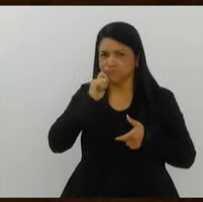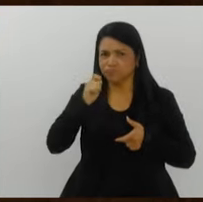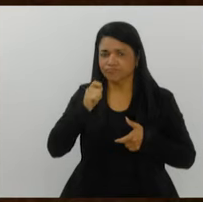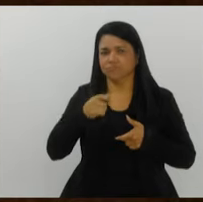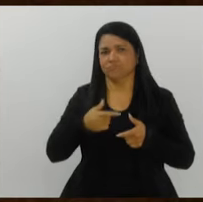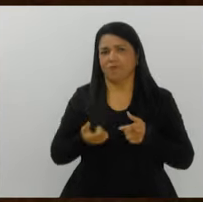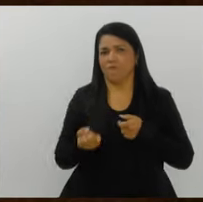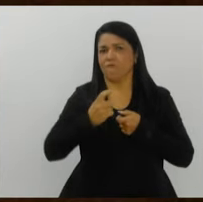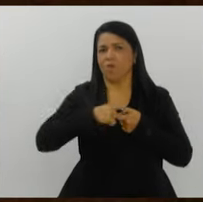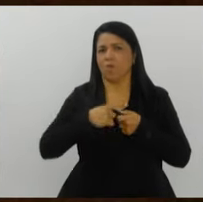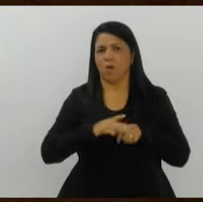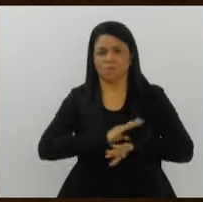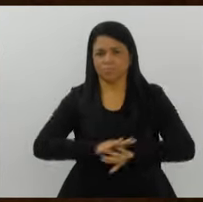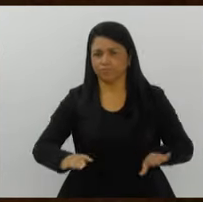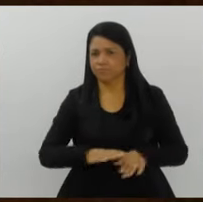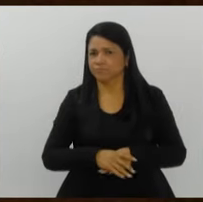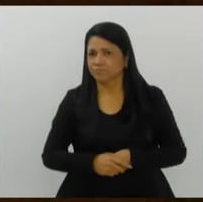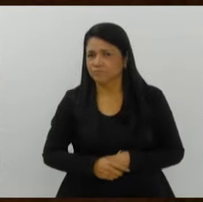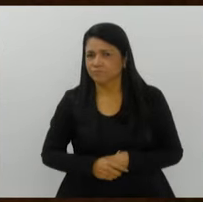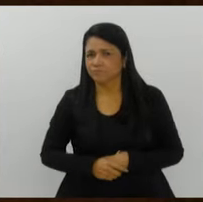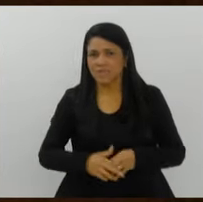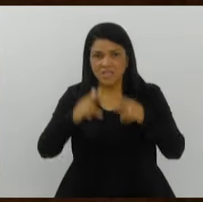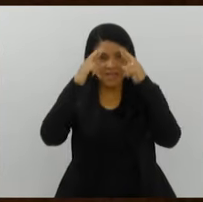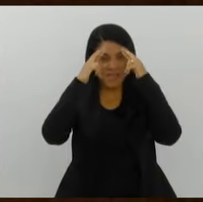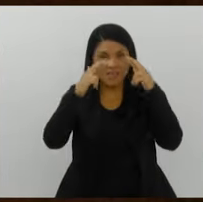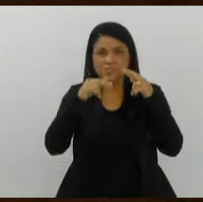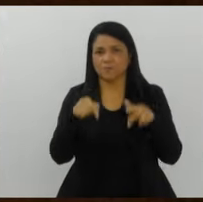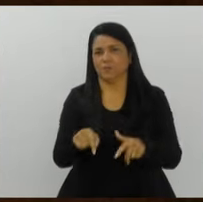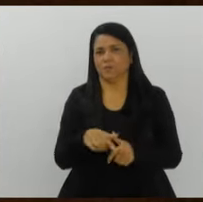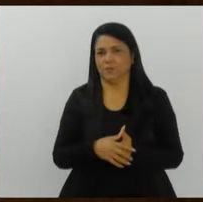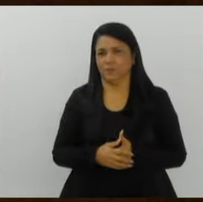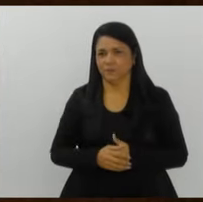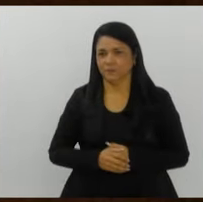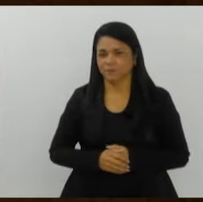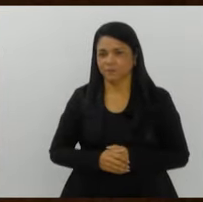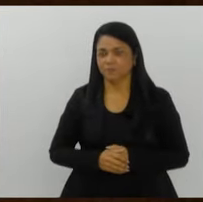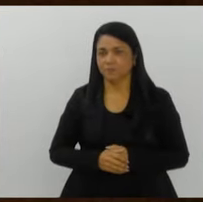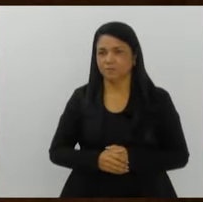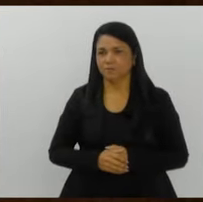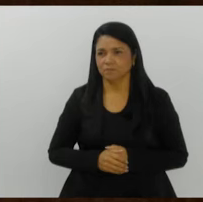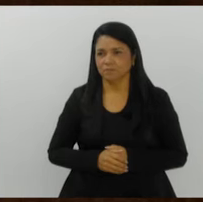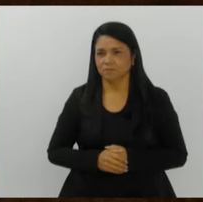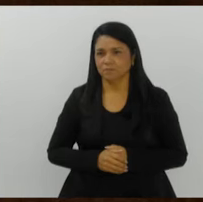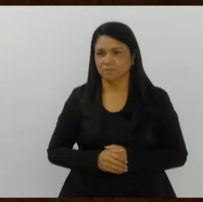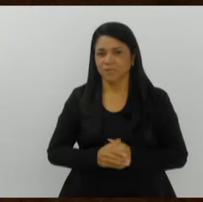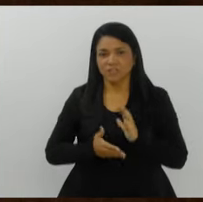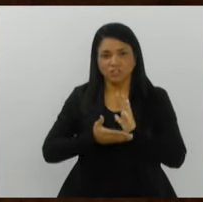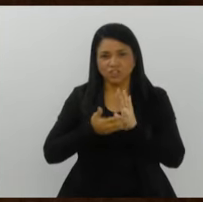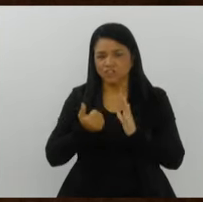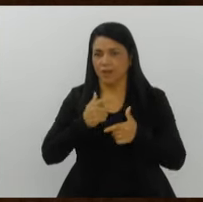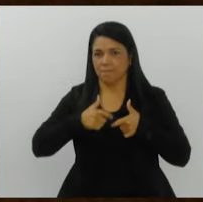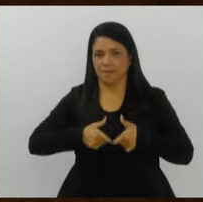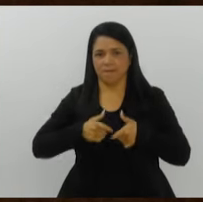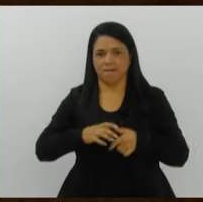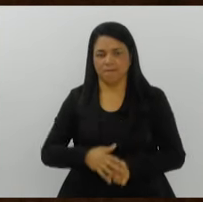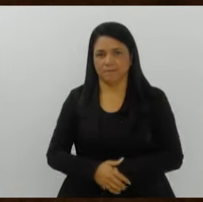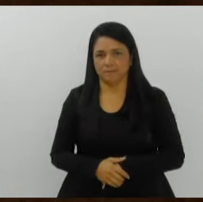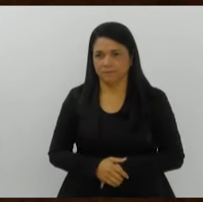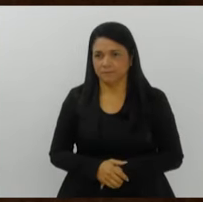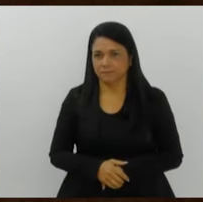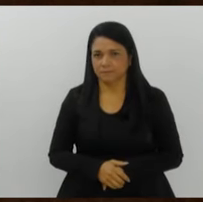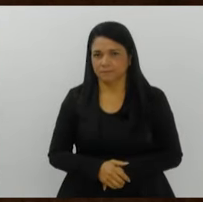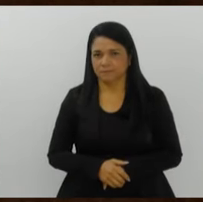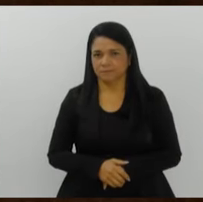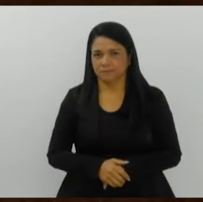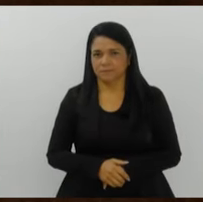Lima. Em respeito a essa casa, Vossa Excelência deveria pedir a revogação dessa medalha.